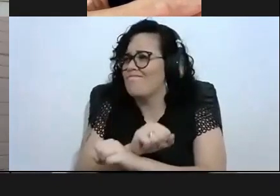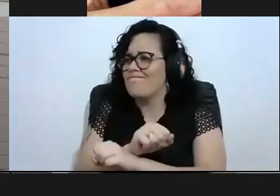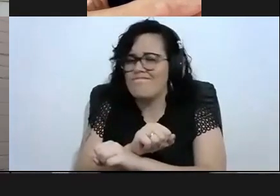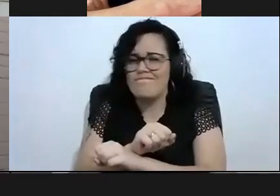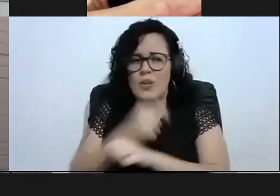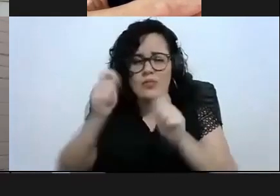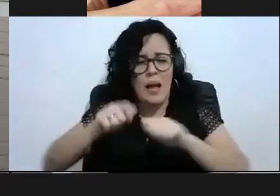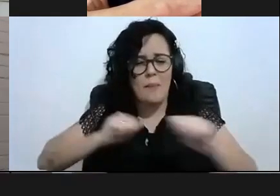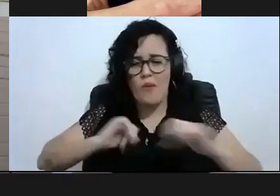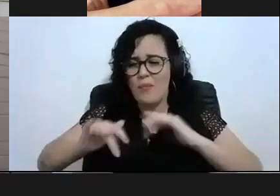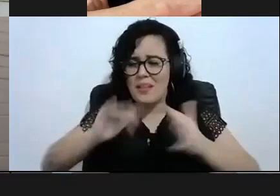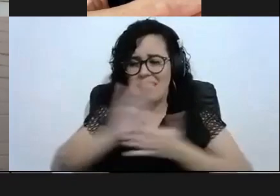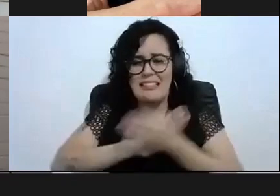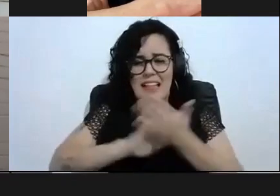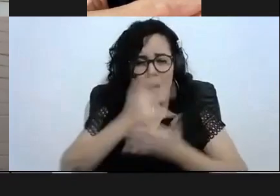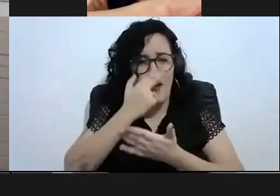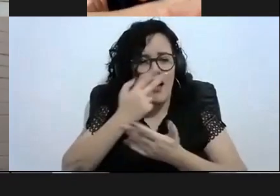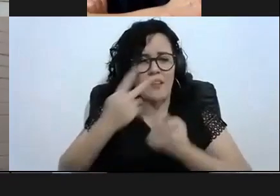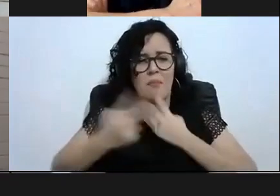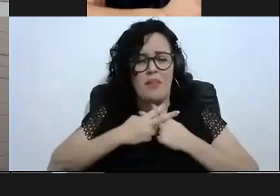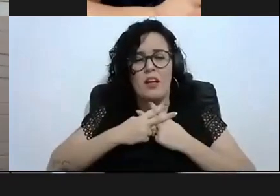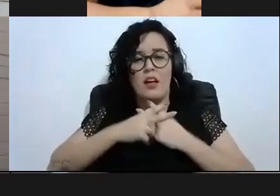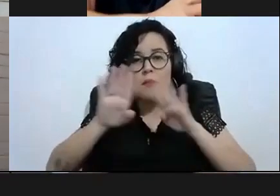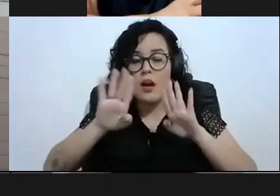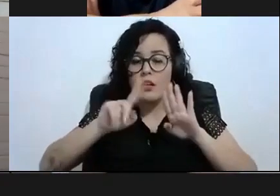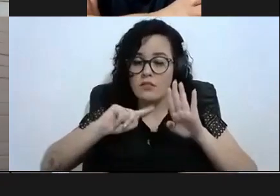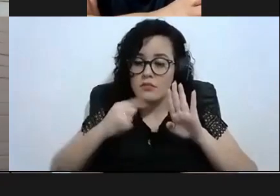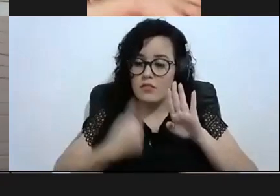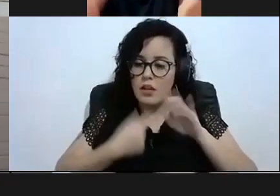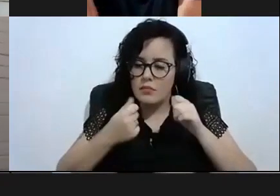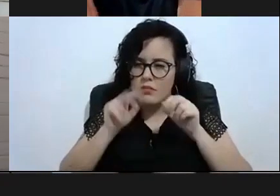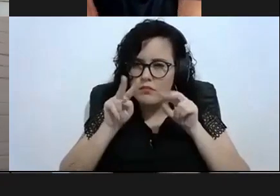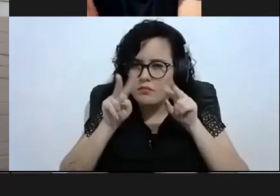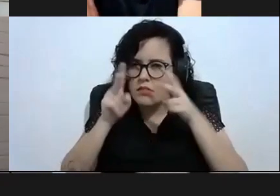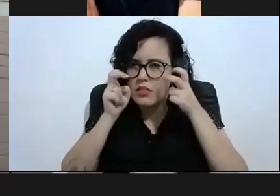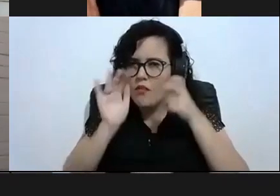movimentos, mas colocar um olho no futuro, assim.